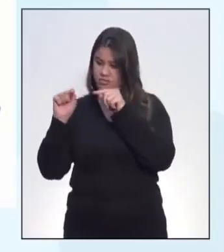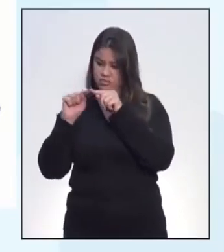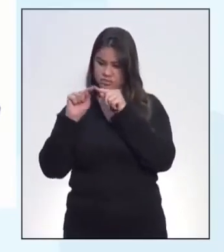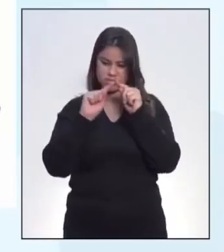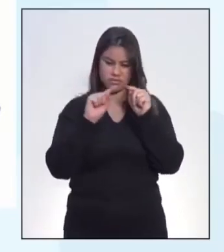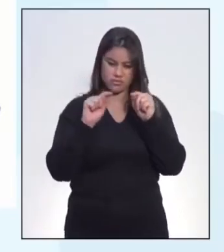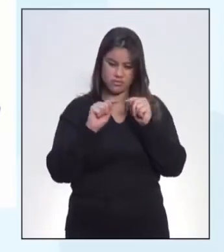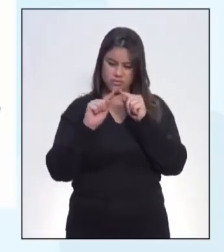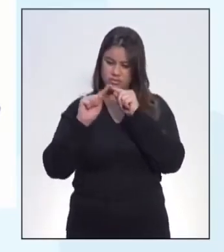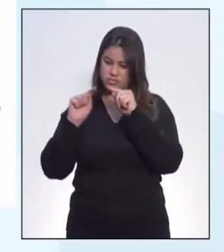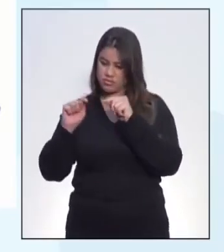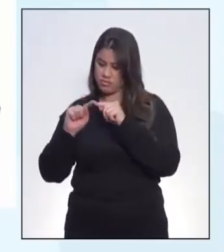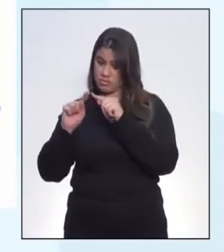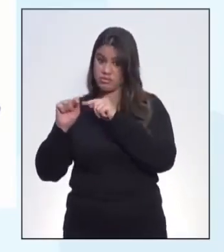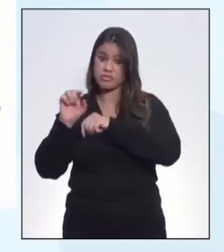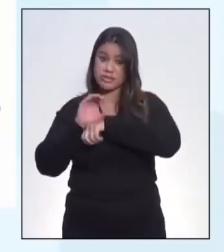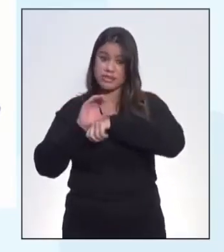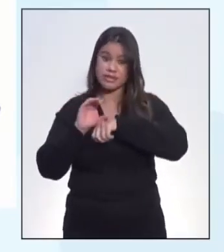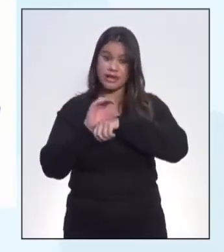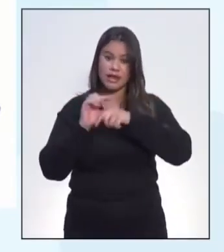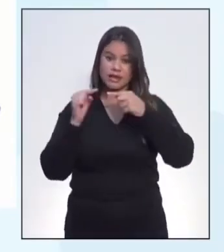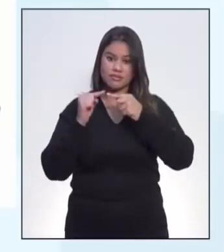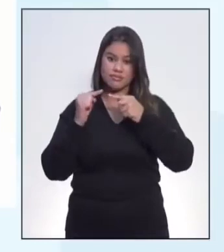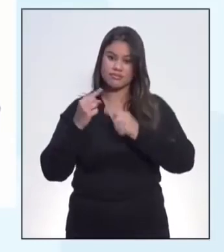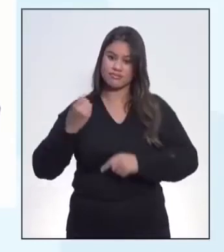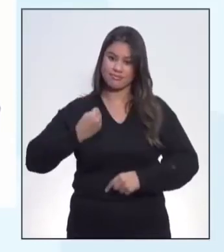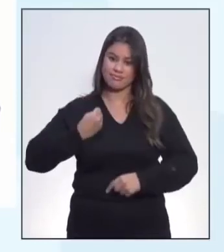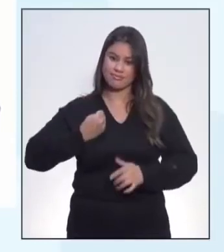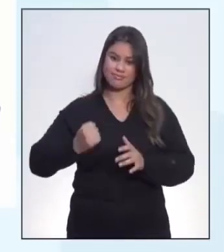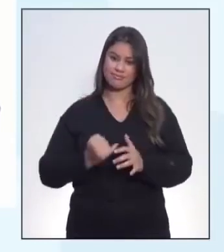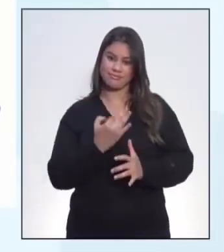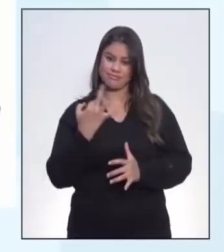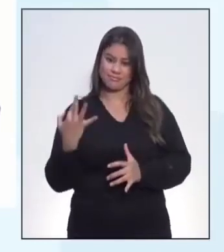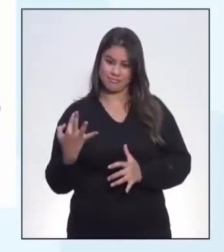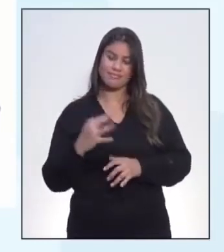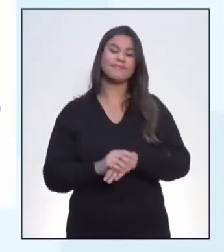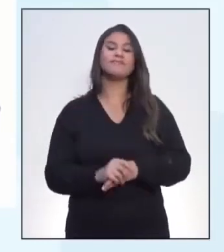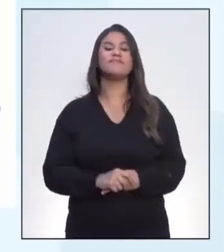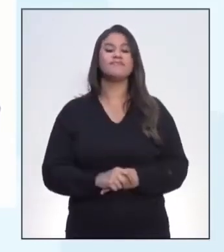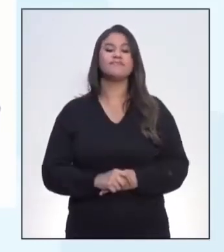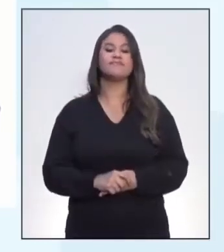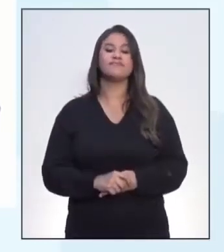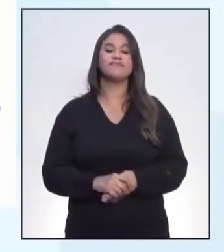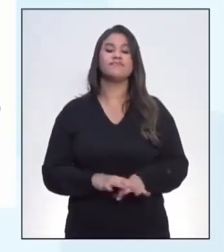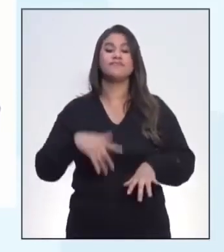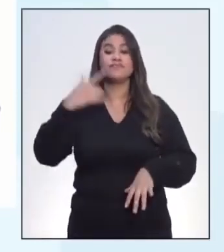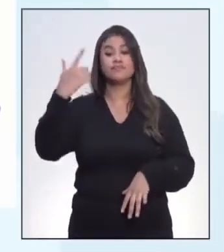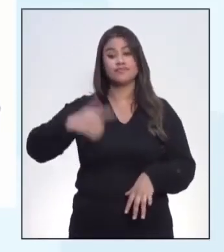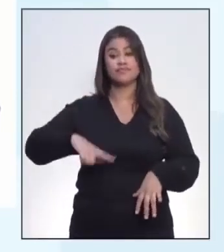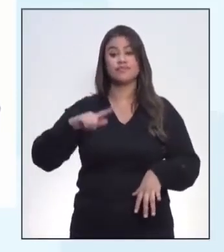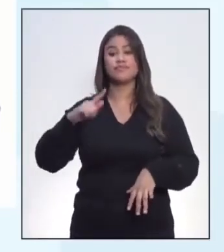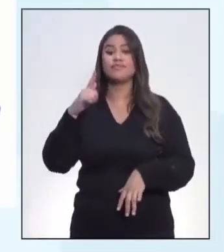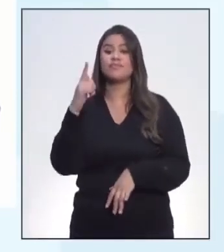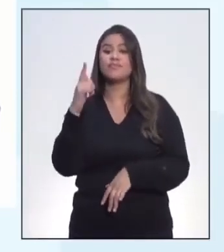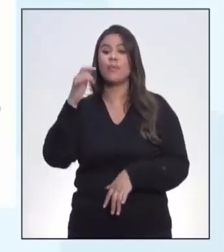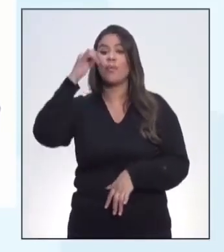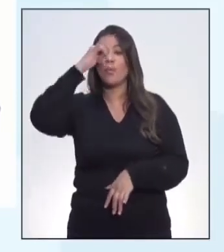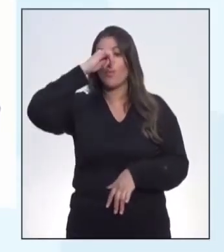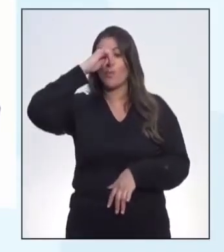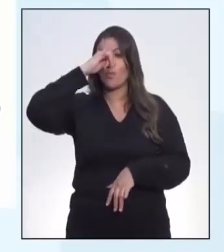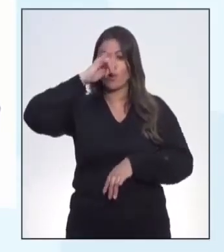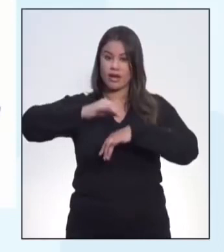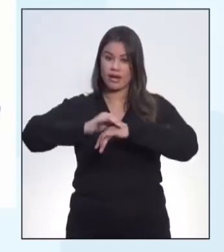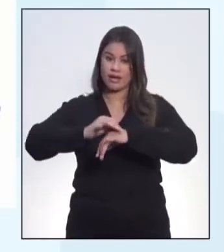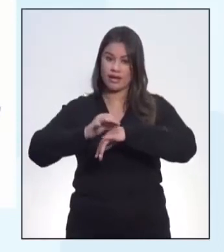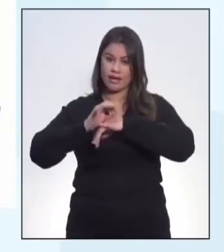associação numérica aí, tudo bem? Consumo de carne suína, como já é tradicional, é um pouco menor que o de